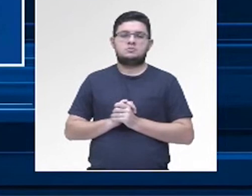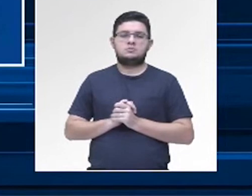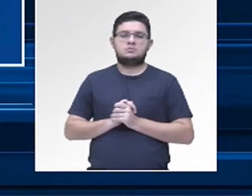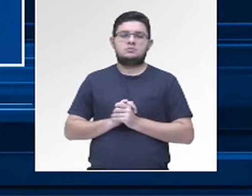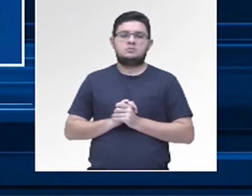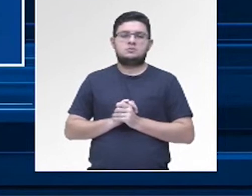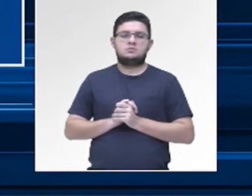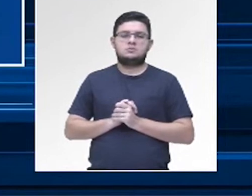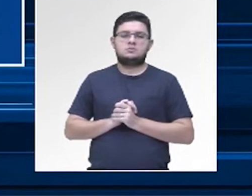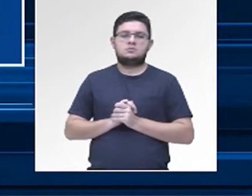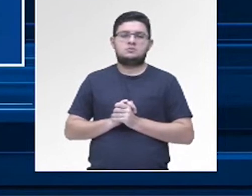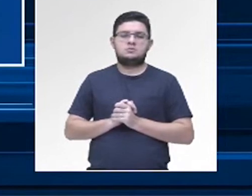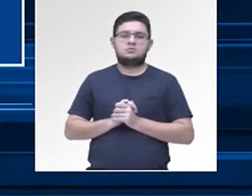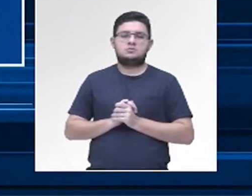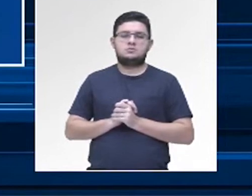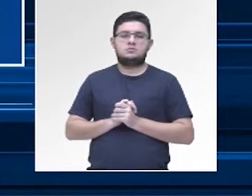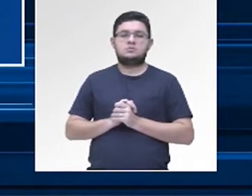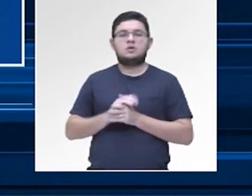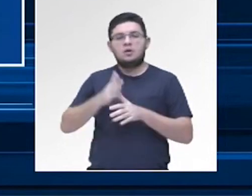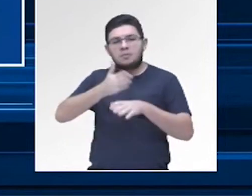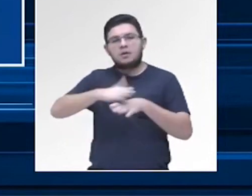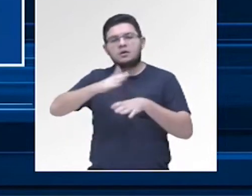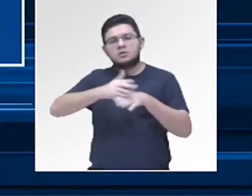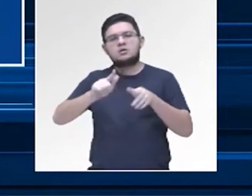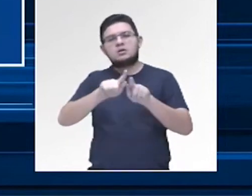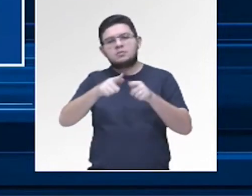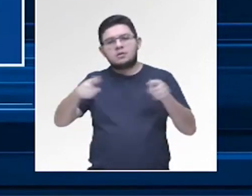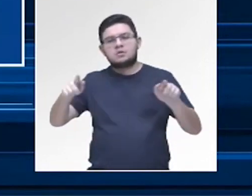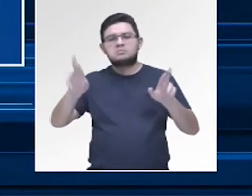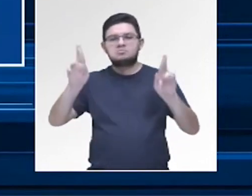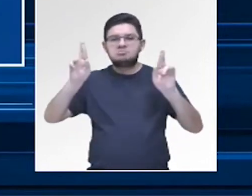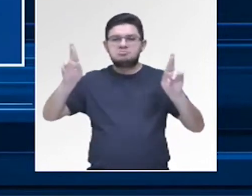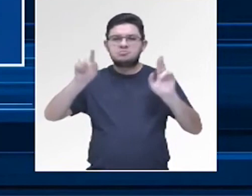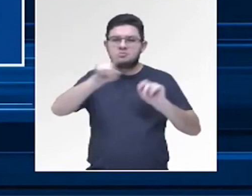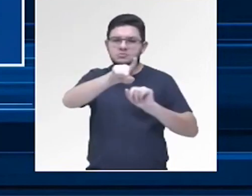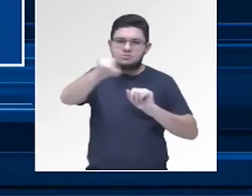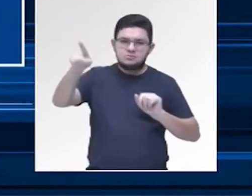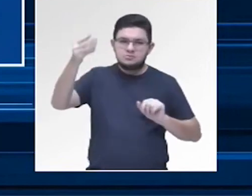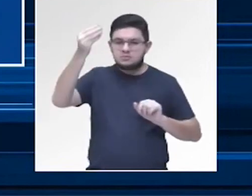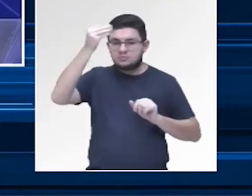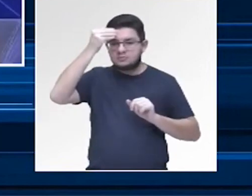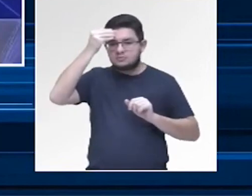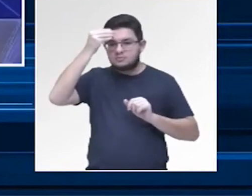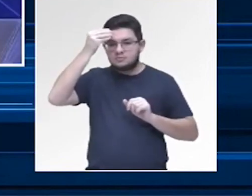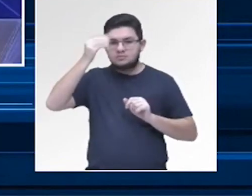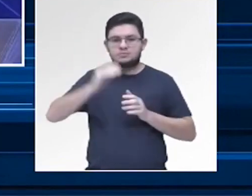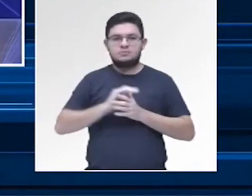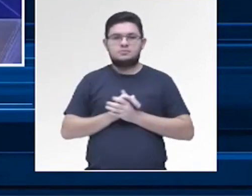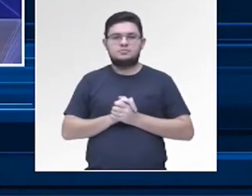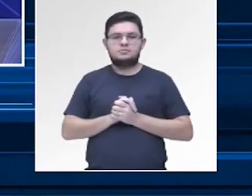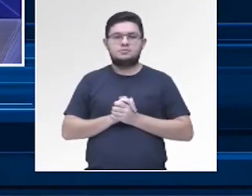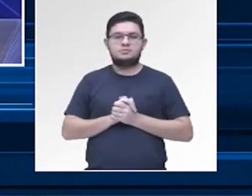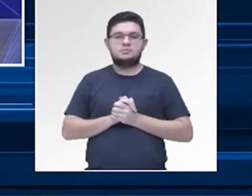no nosso Practicing Grammar. Eu espero que vocês, né, memorizem aí como utilizar essa estrutura. A gente vai